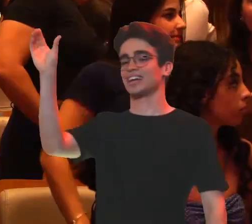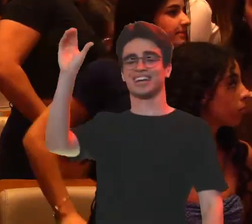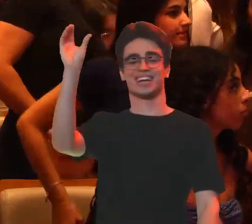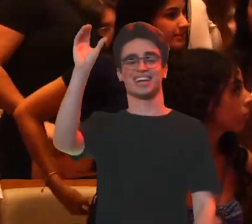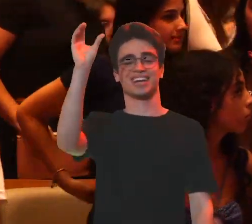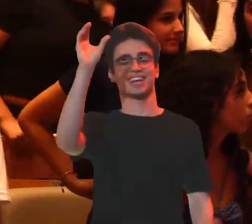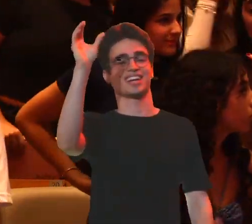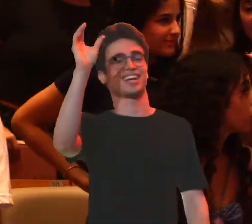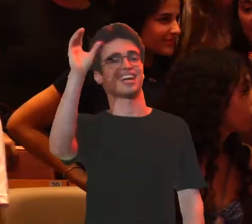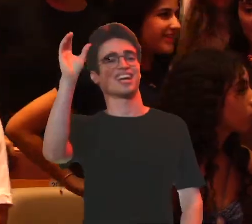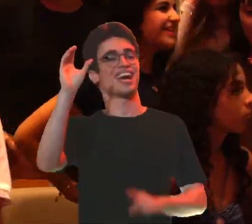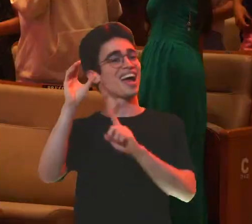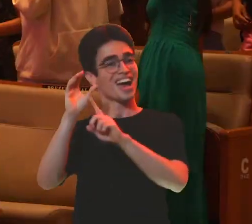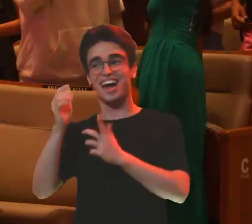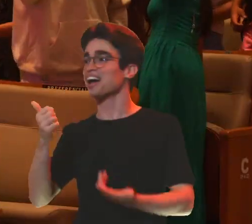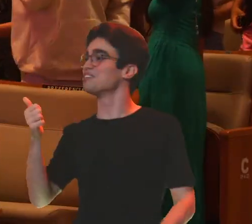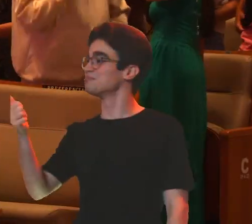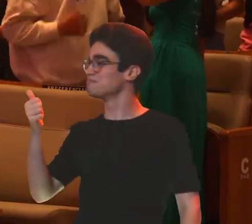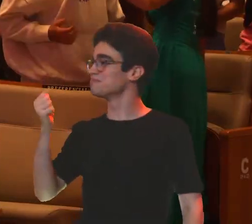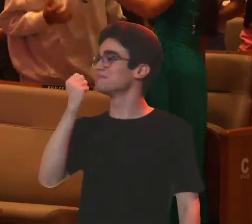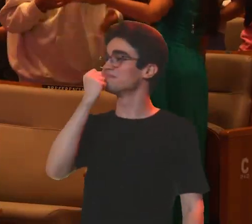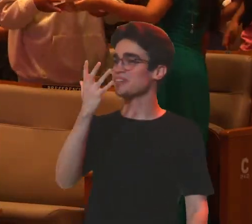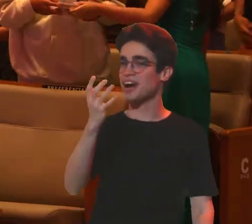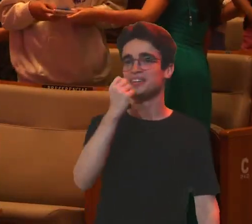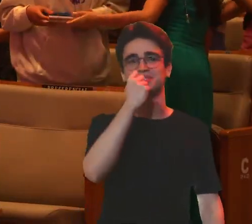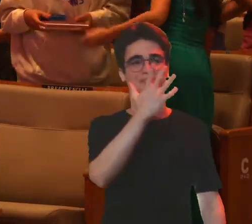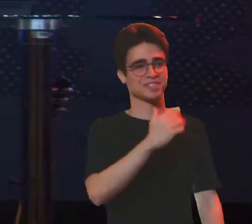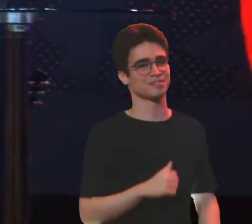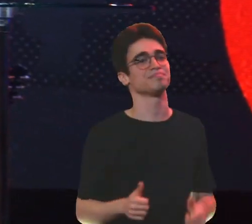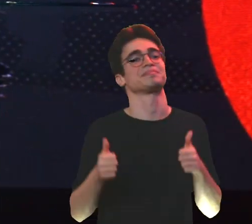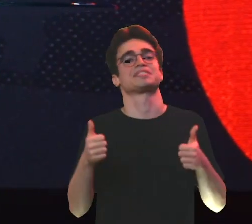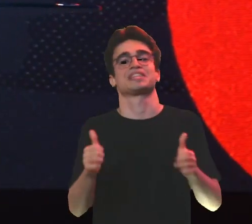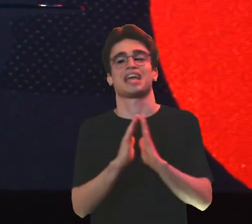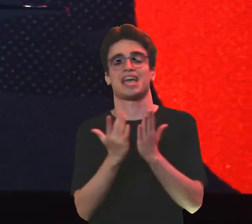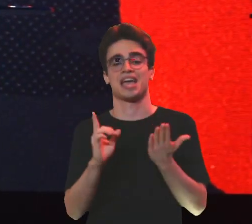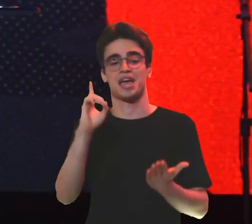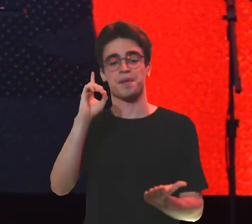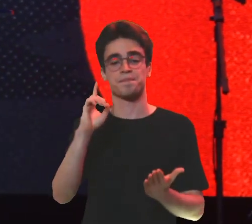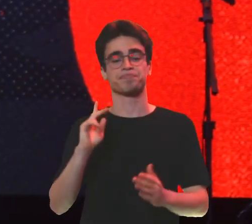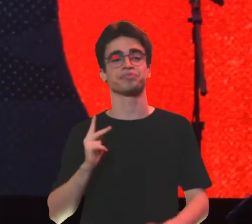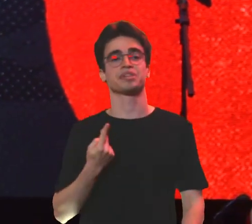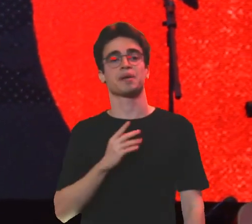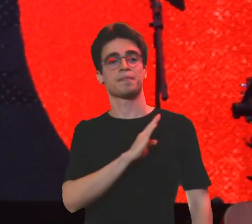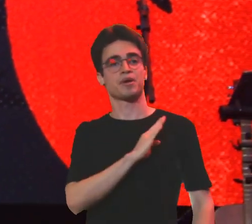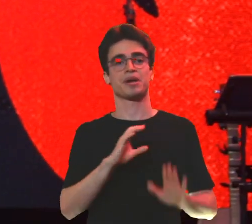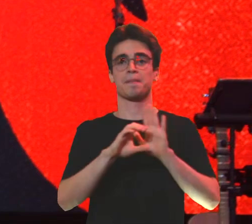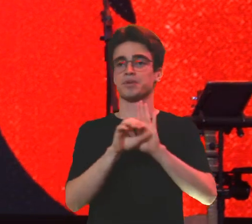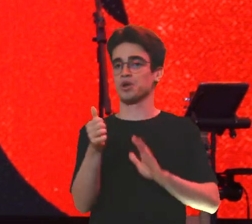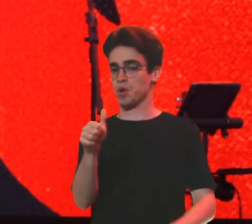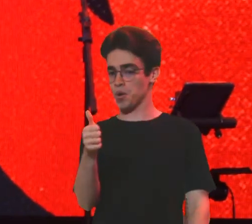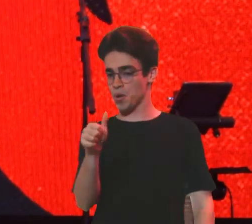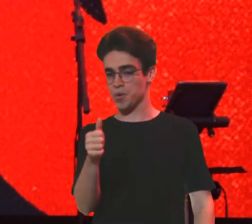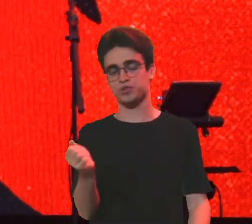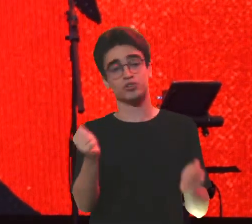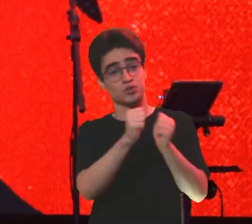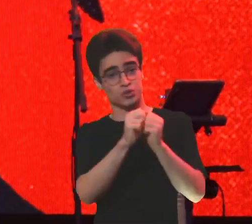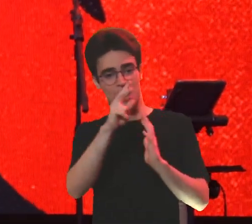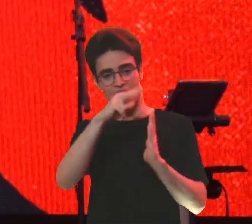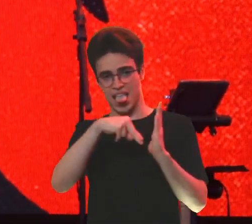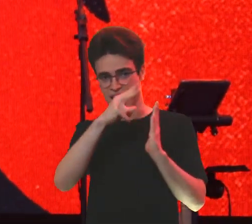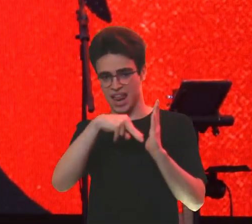Bíblia. Aê, gente, muito bem. Então, abre sua Bíblia aí em Hebreus 11, que nós vamos ler juntos.